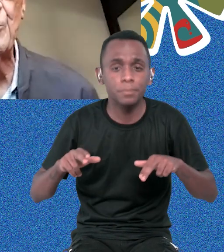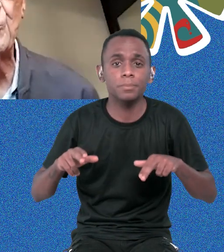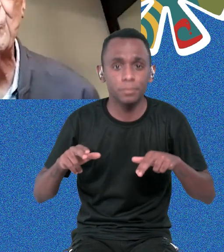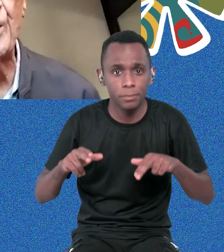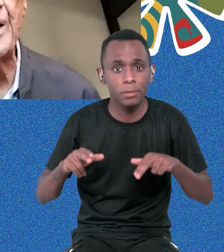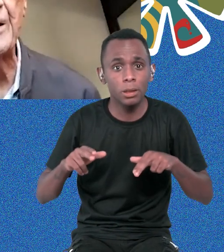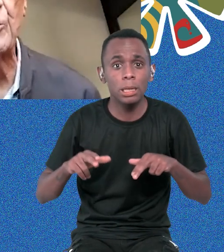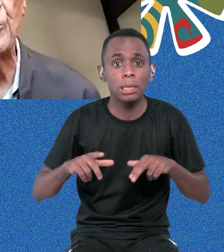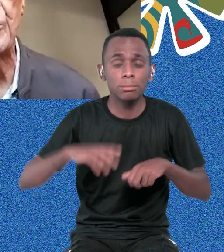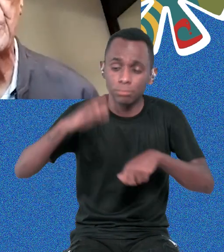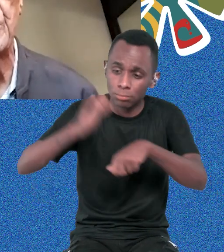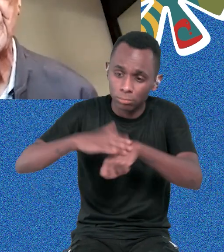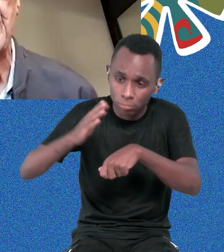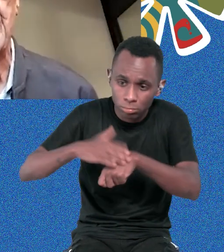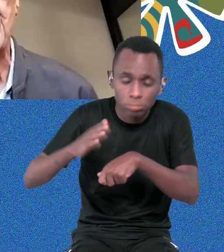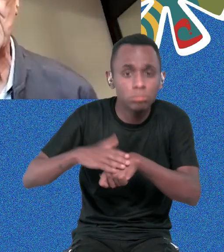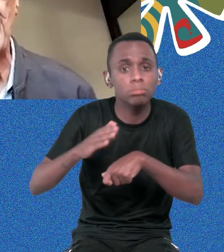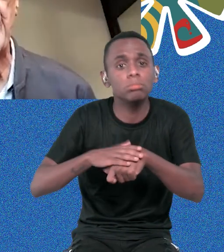fossem reconhecidos